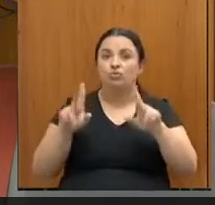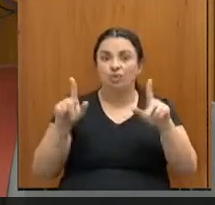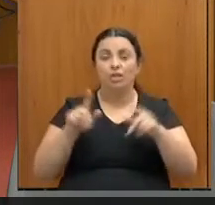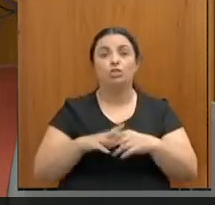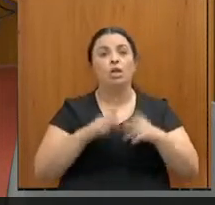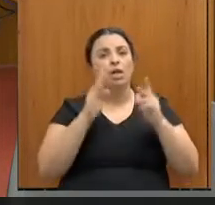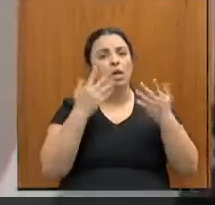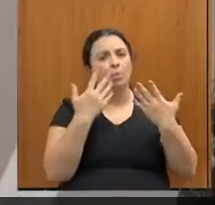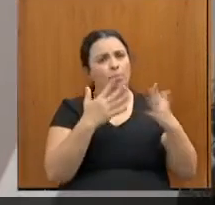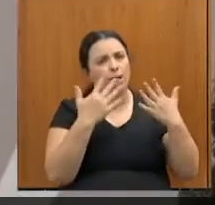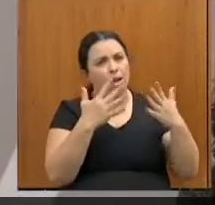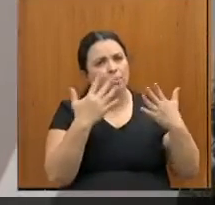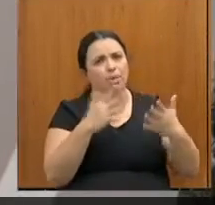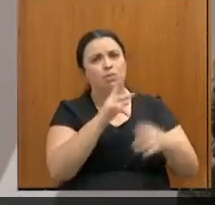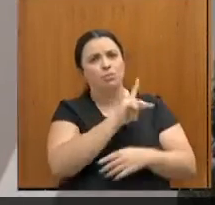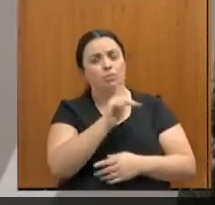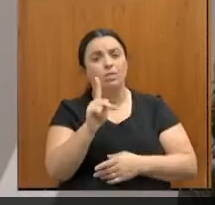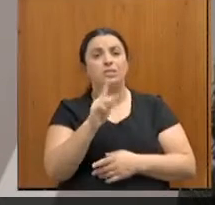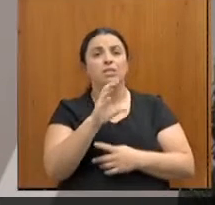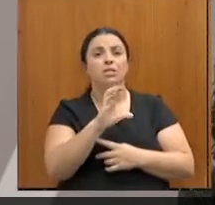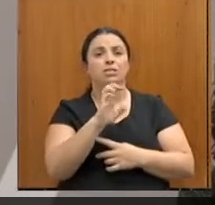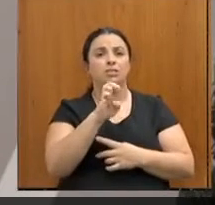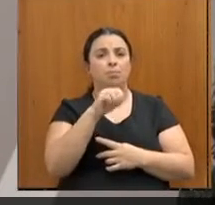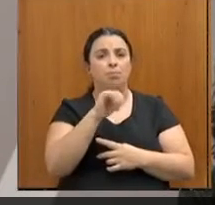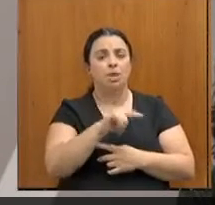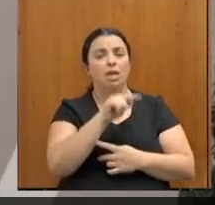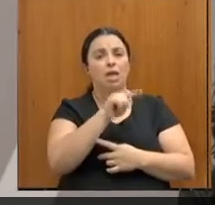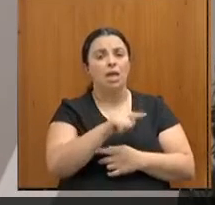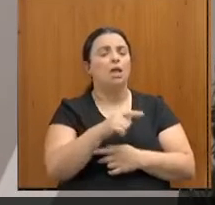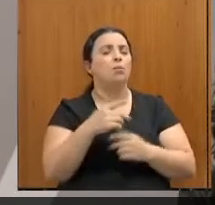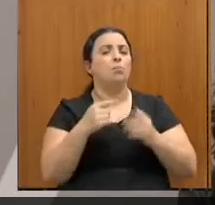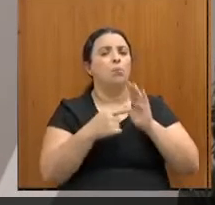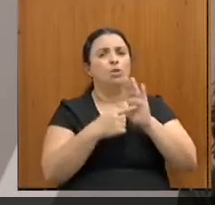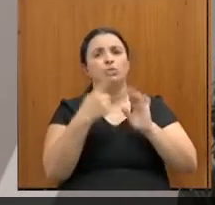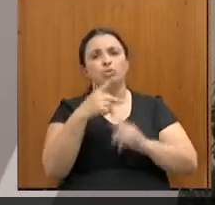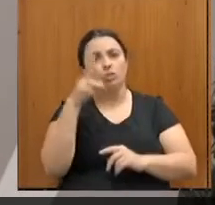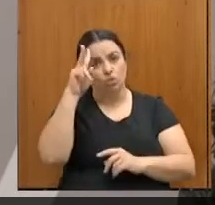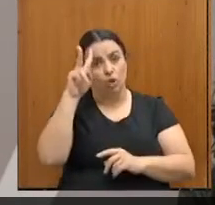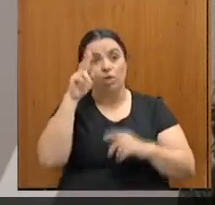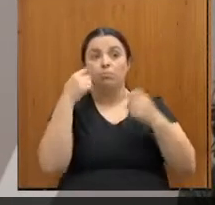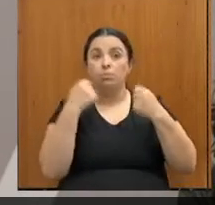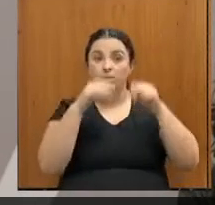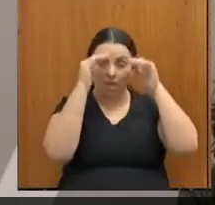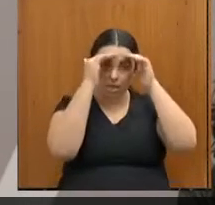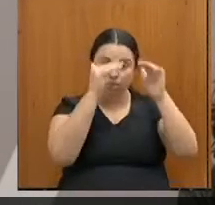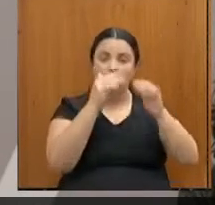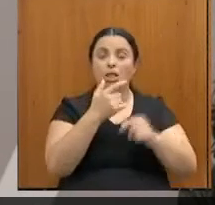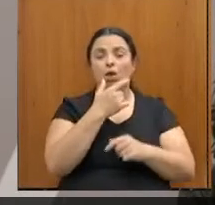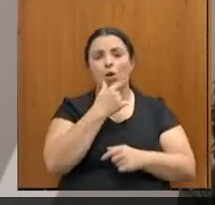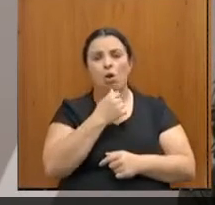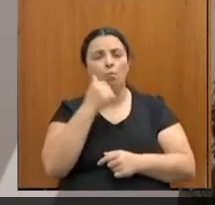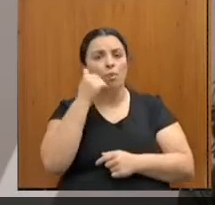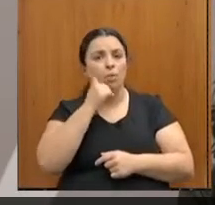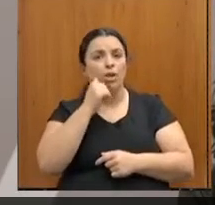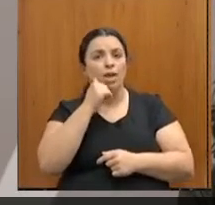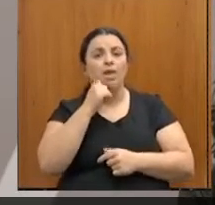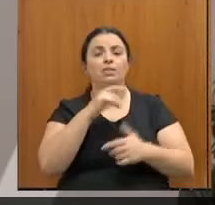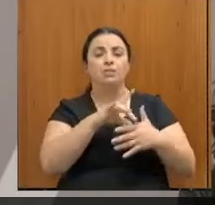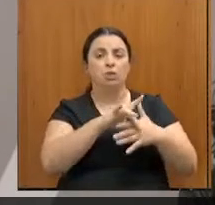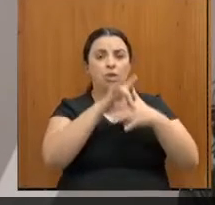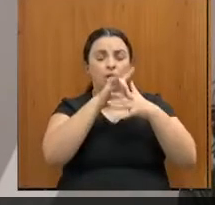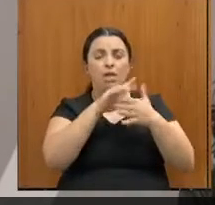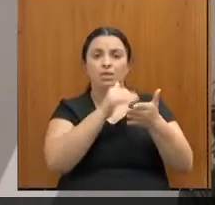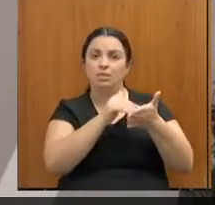Cemig chegou mostrando toda sua história EA história precisa ser respeitada esses homens e mulheres que estão à frente hoje das